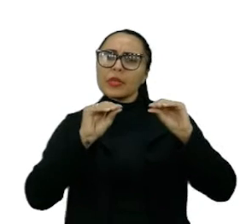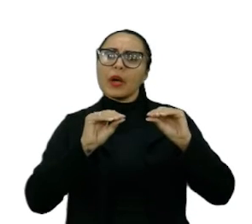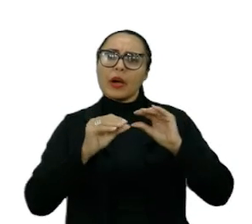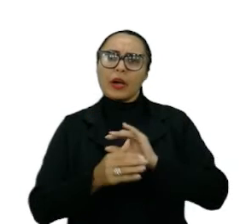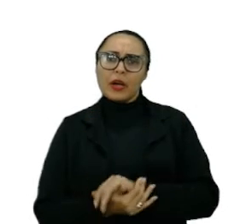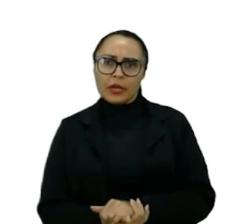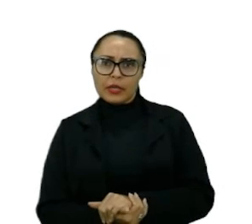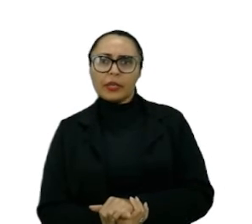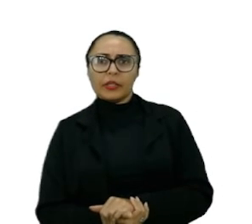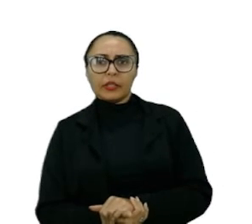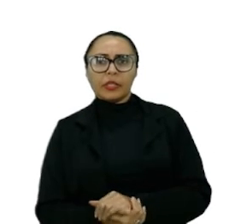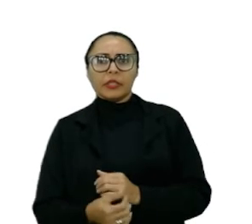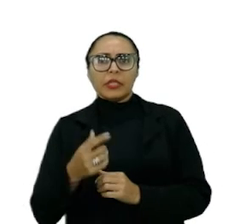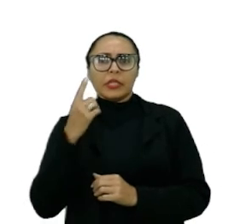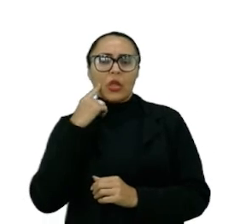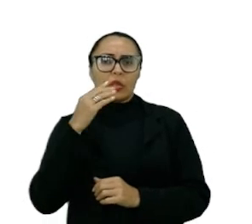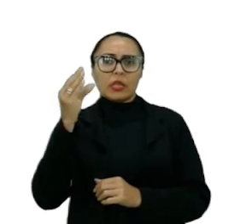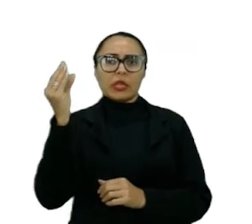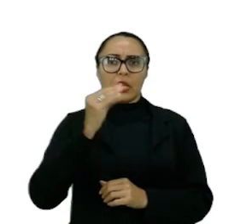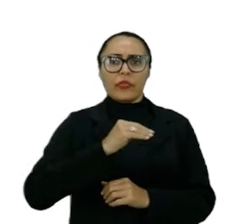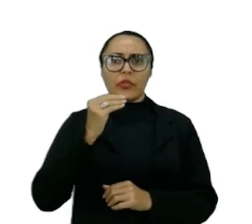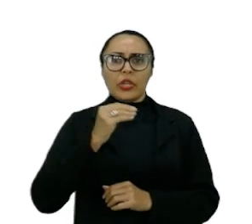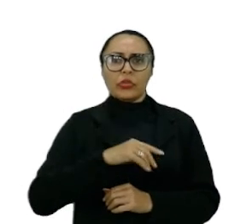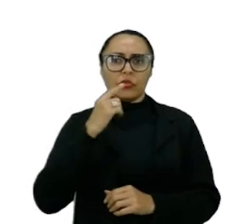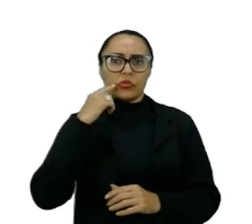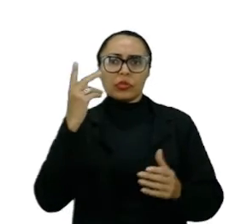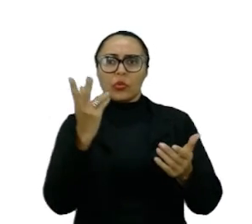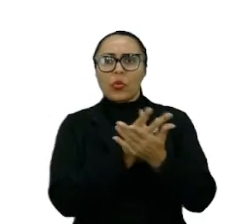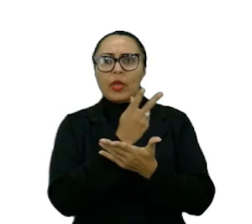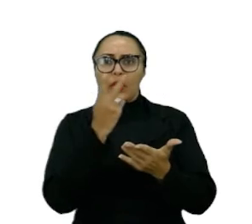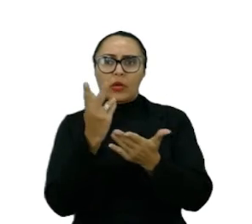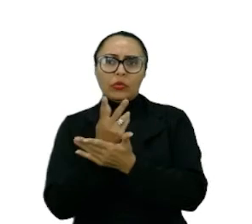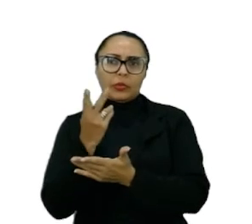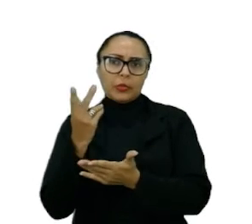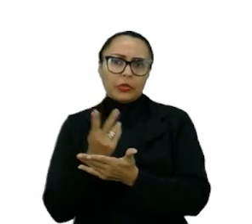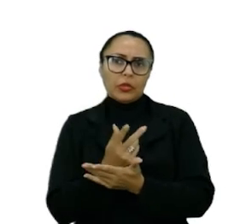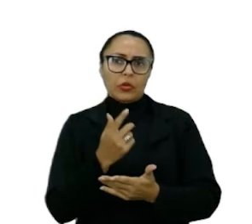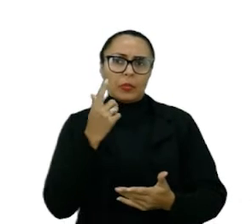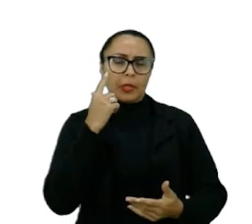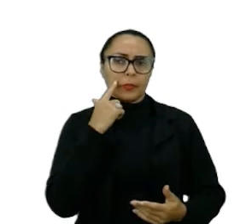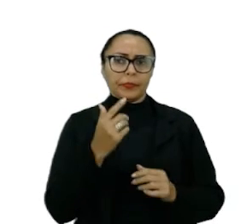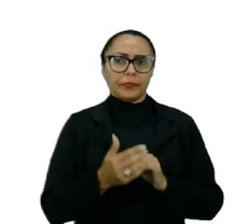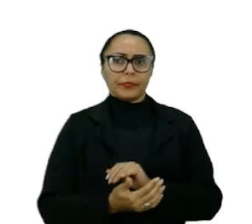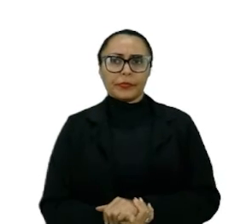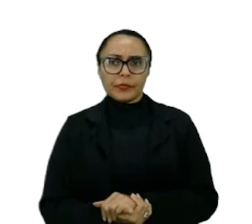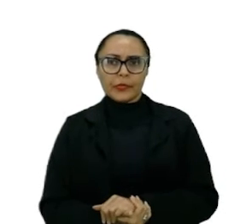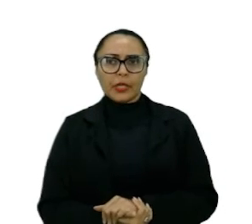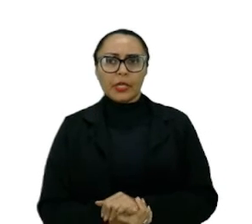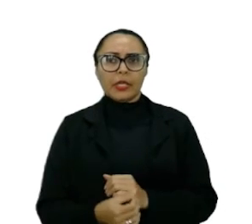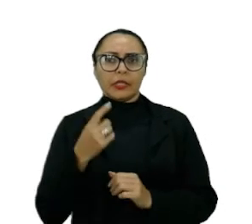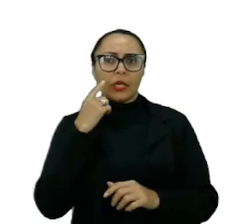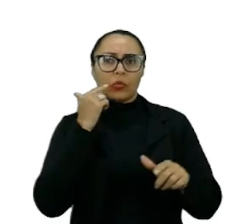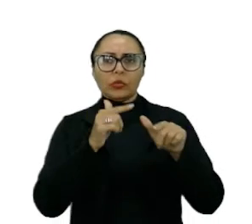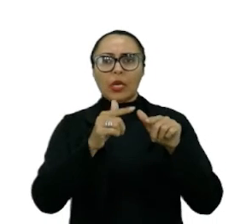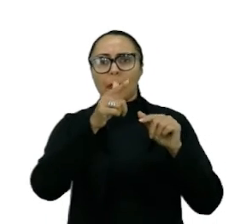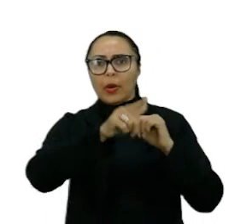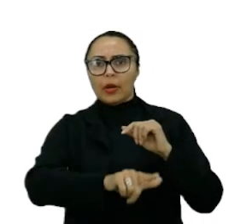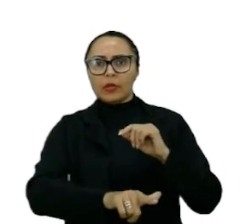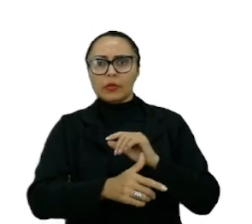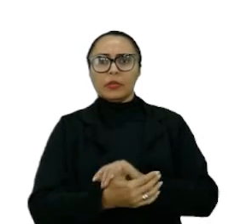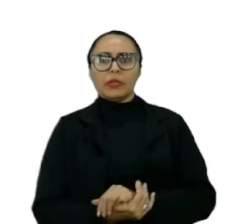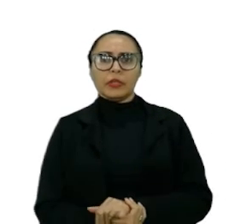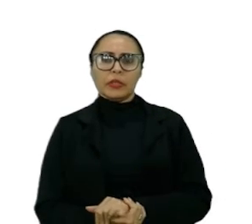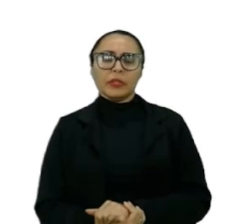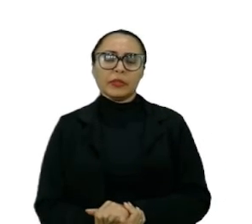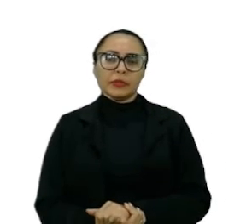os defeitos, os refugos, os erros da mão de obra e retrabalho. E, além